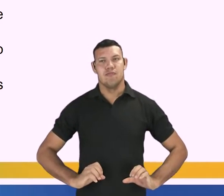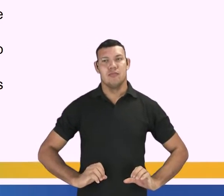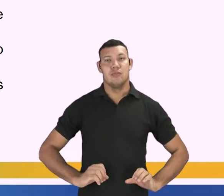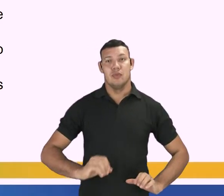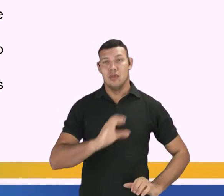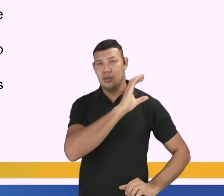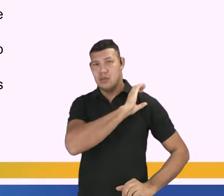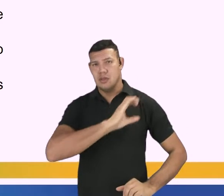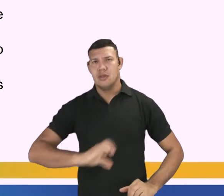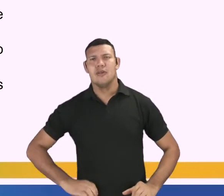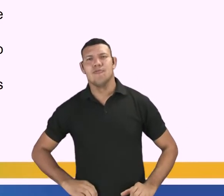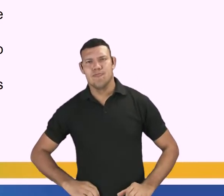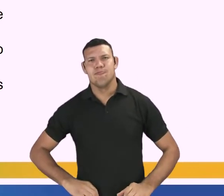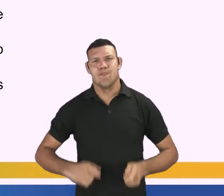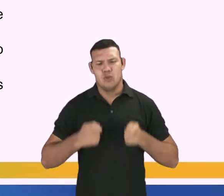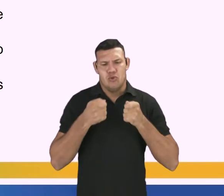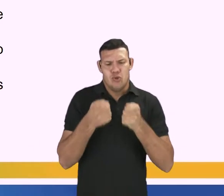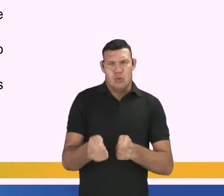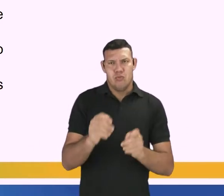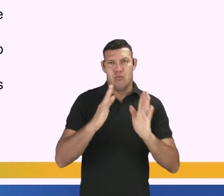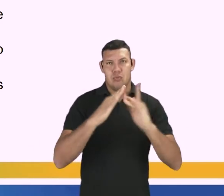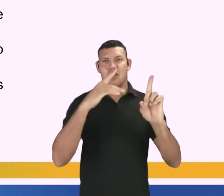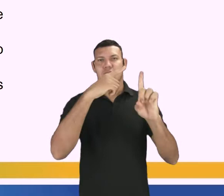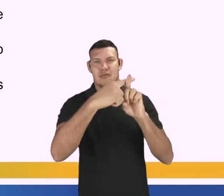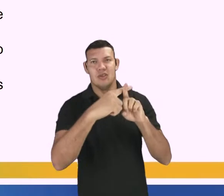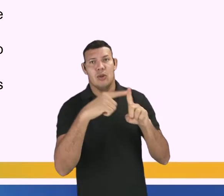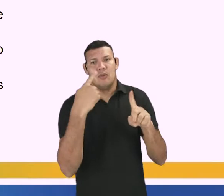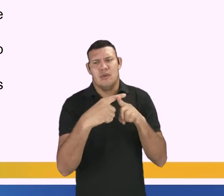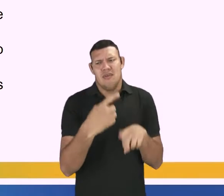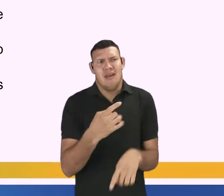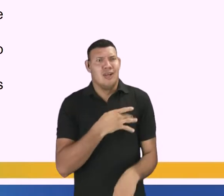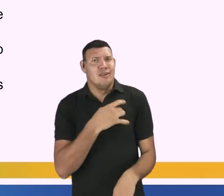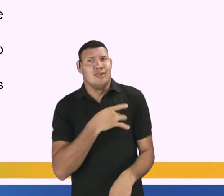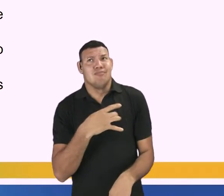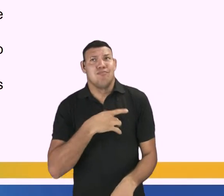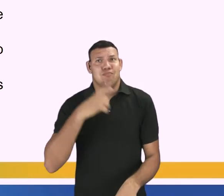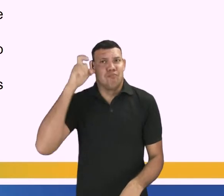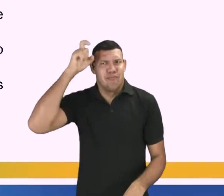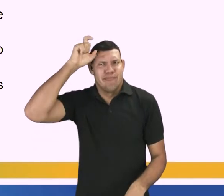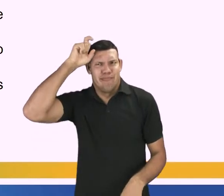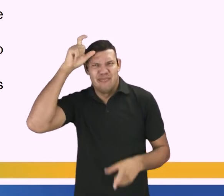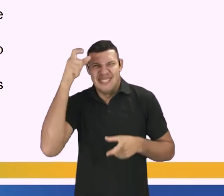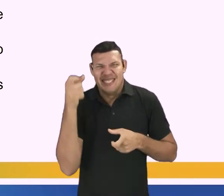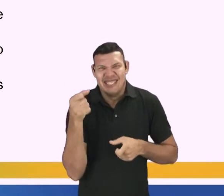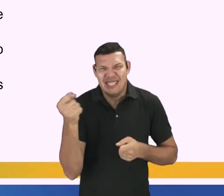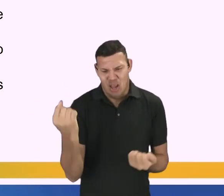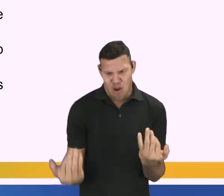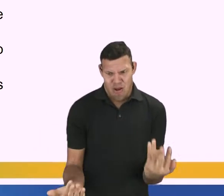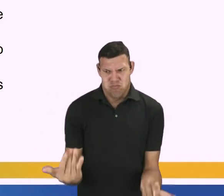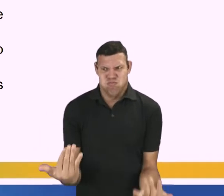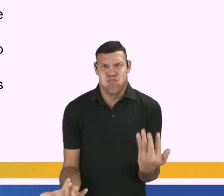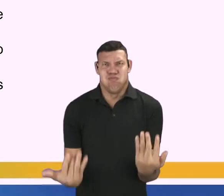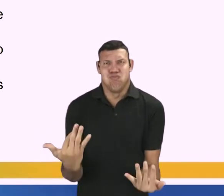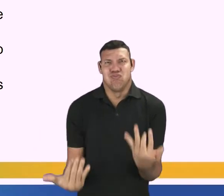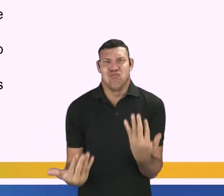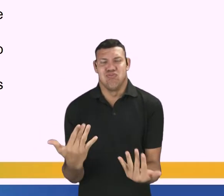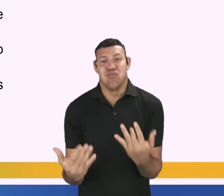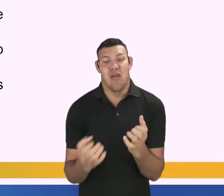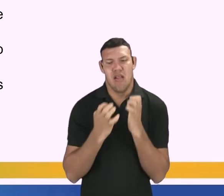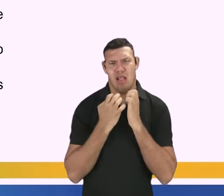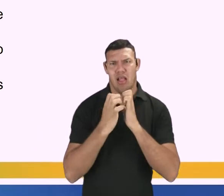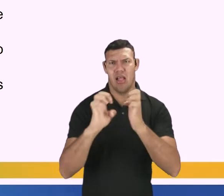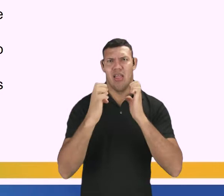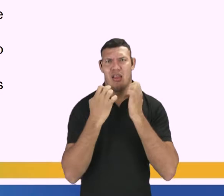né, e eles tinham muito medo do inferno, né? O inferno era pregado de forma